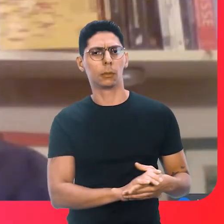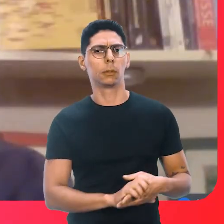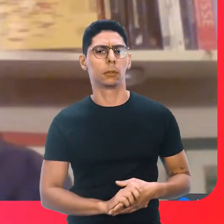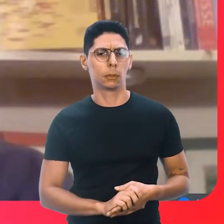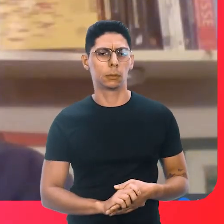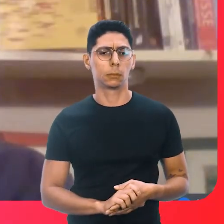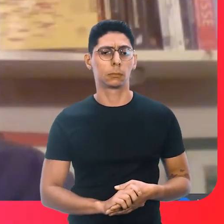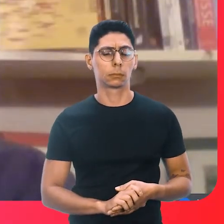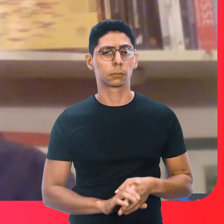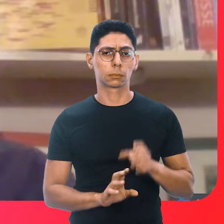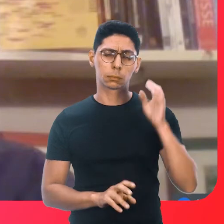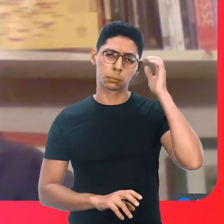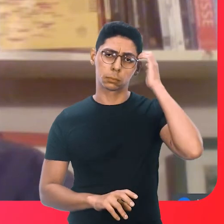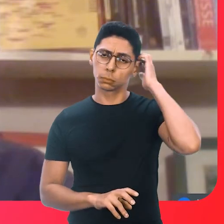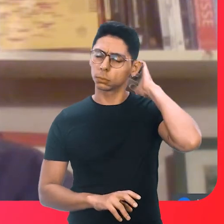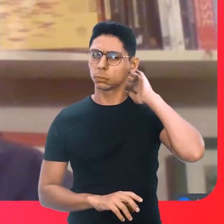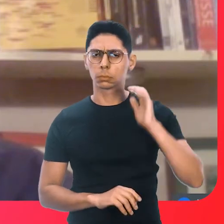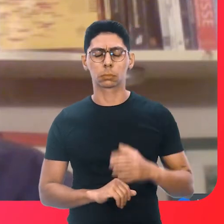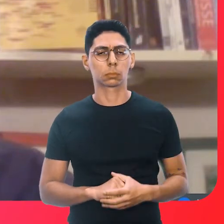definíamos